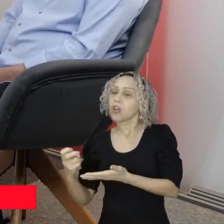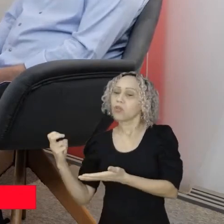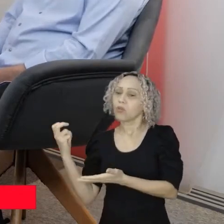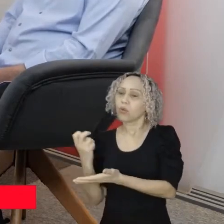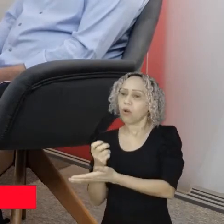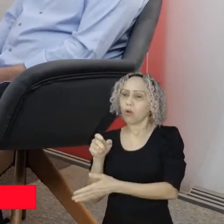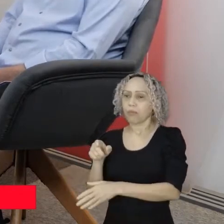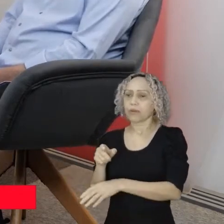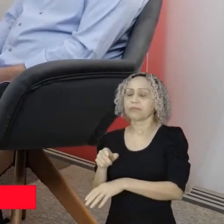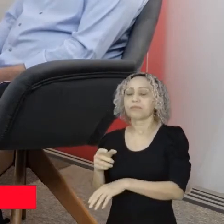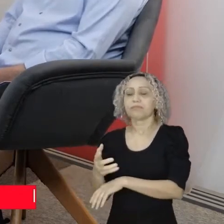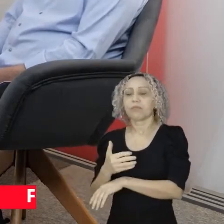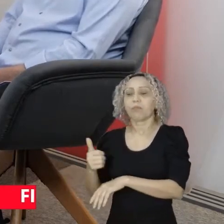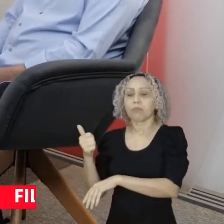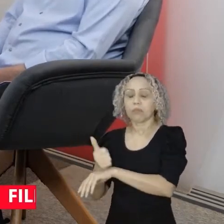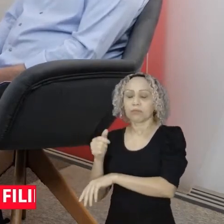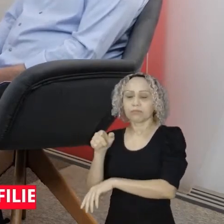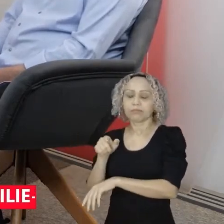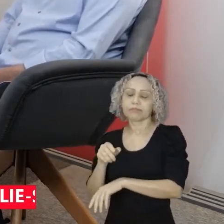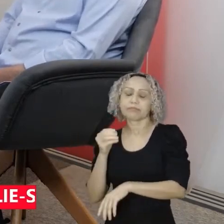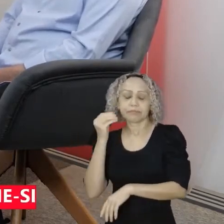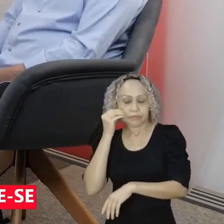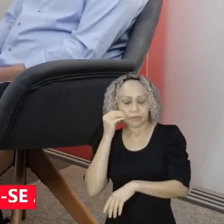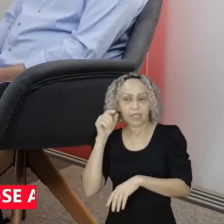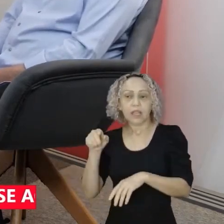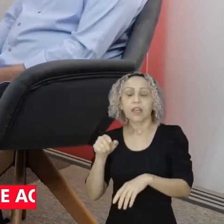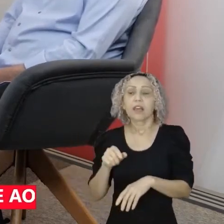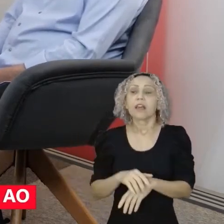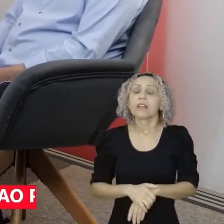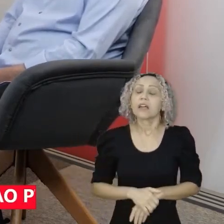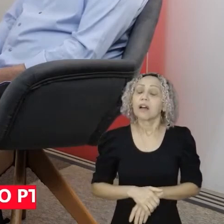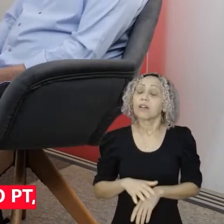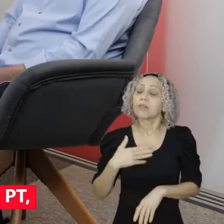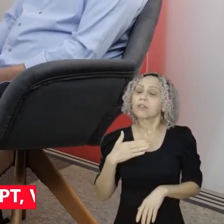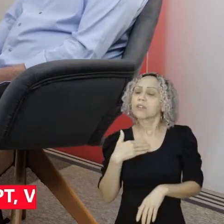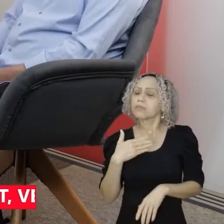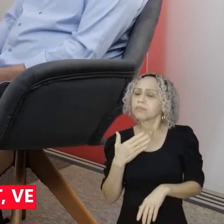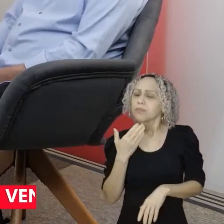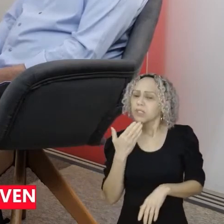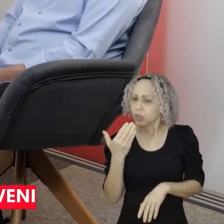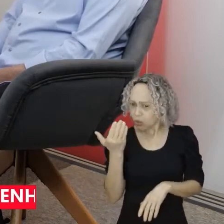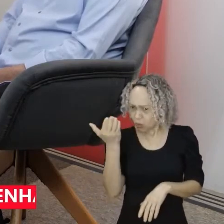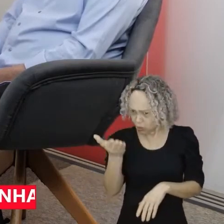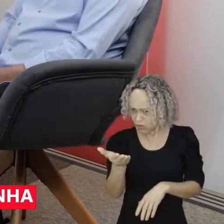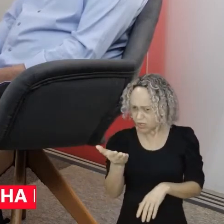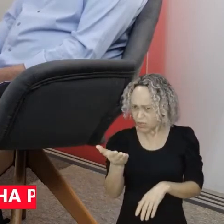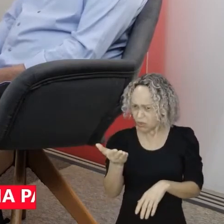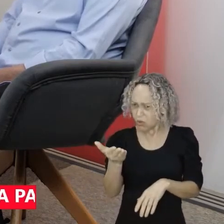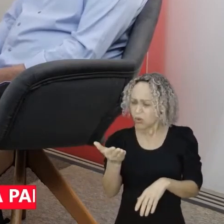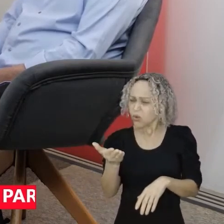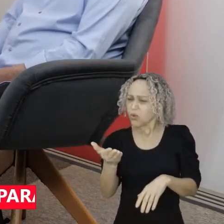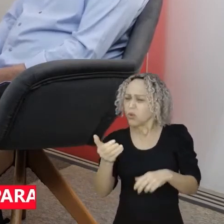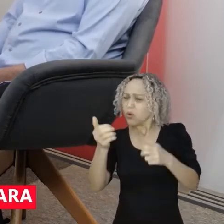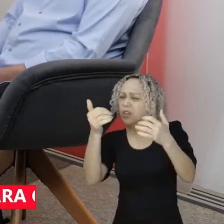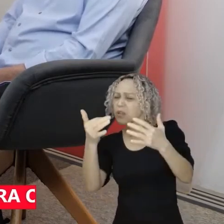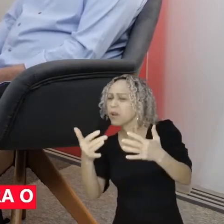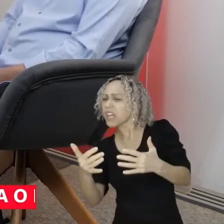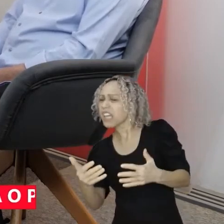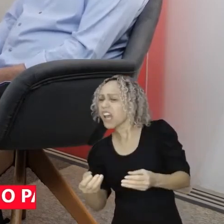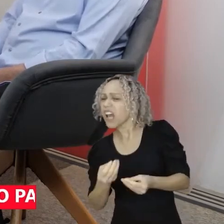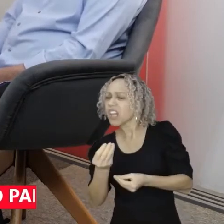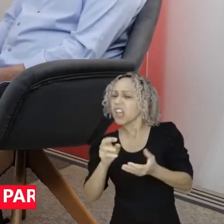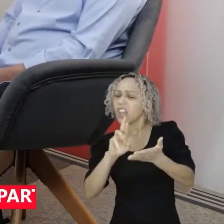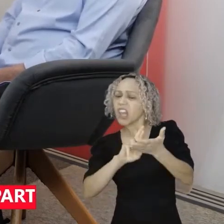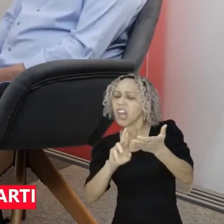relatora. Eu queria uma avaliação do senhor desse texto final. Ele cumpre esse papel de dar uma resposta à sociedade que acompanhou esse ataque